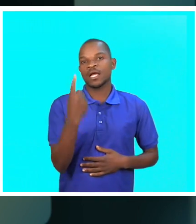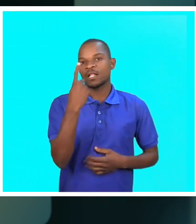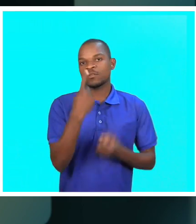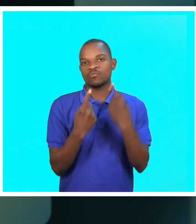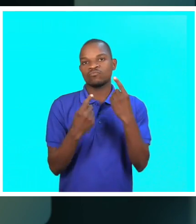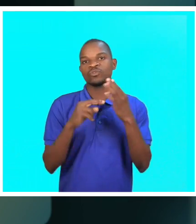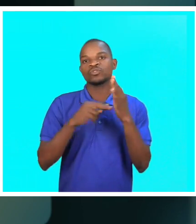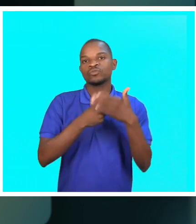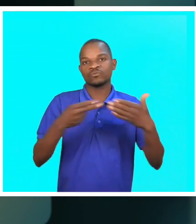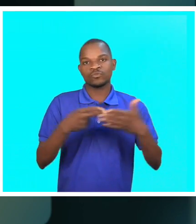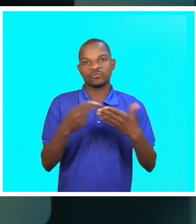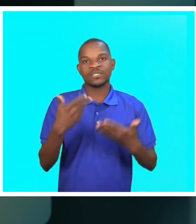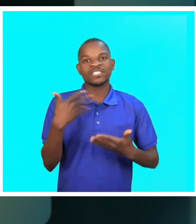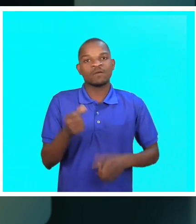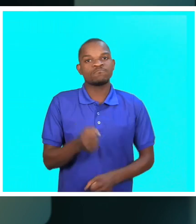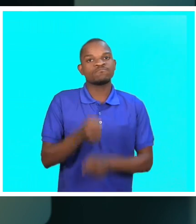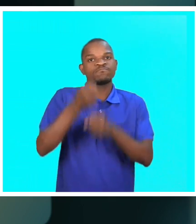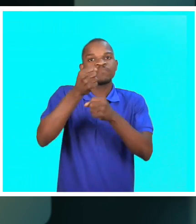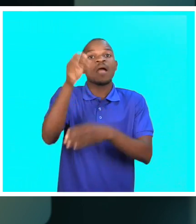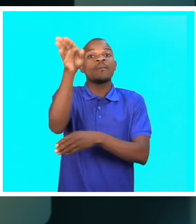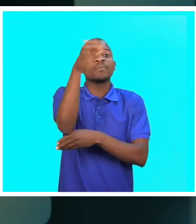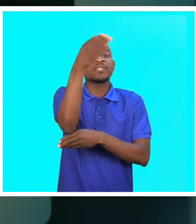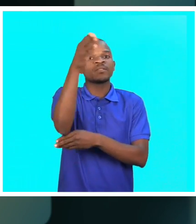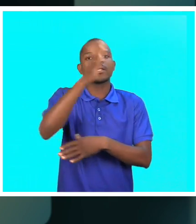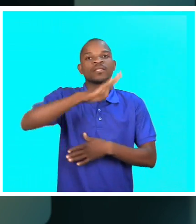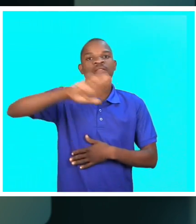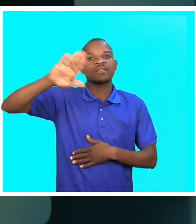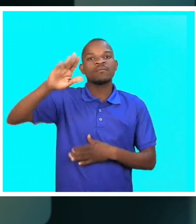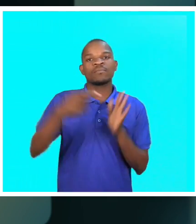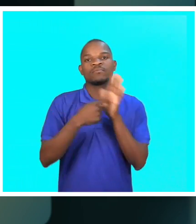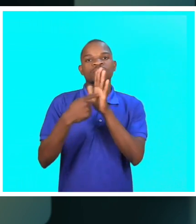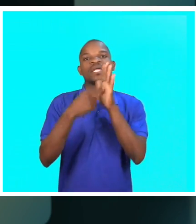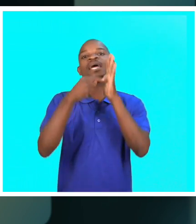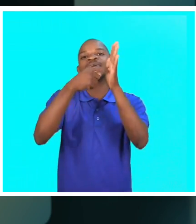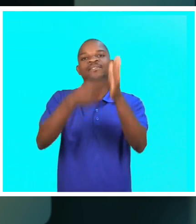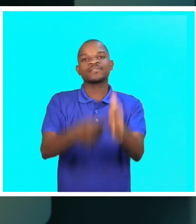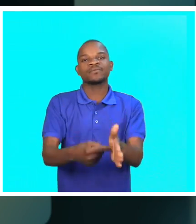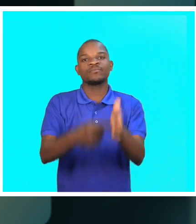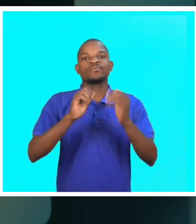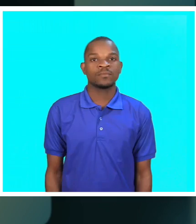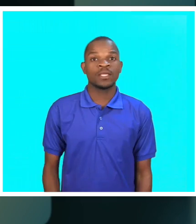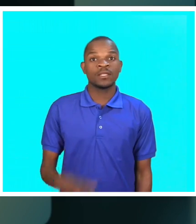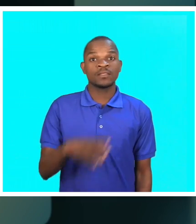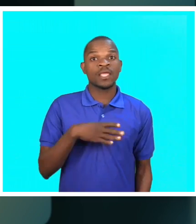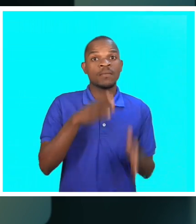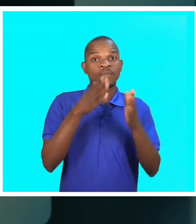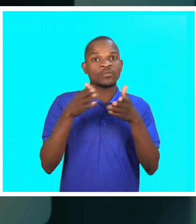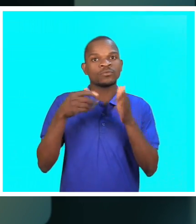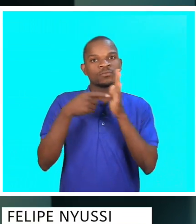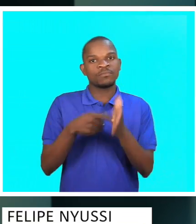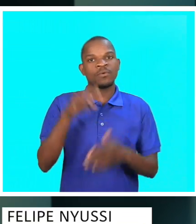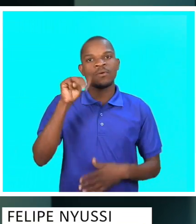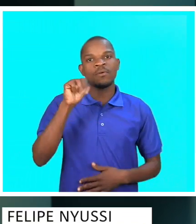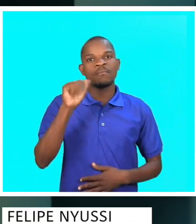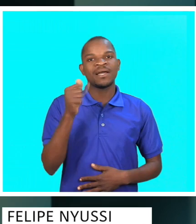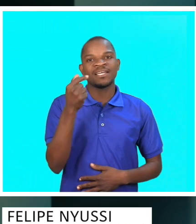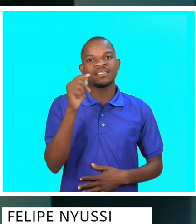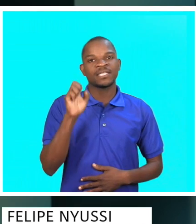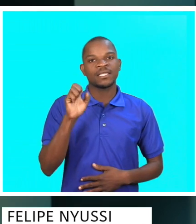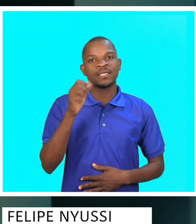socorreu-se de alguns nomes que elevaram a bandeira nacional para servirem de exemplo. É pessoas como o